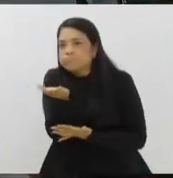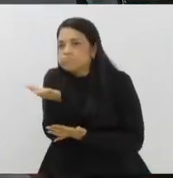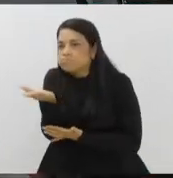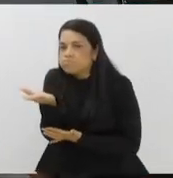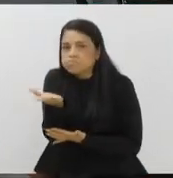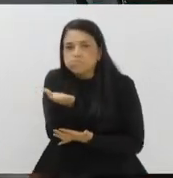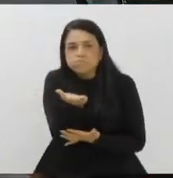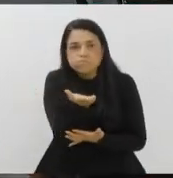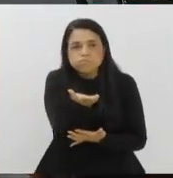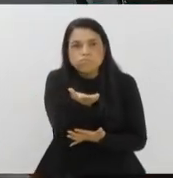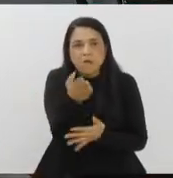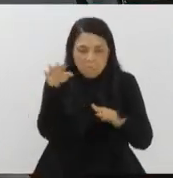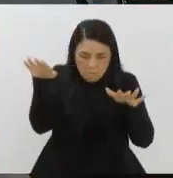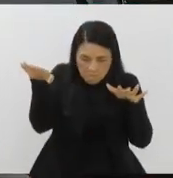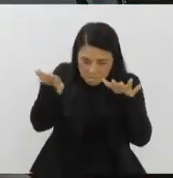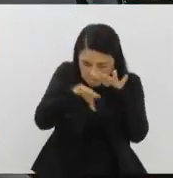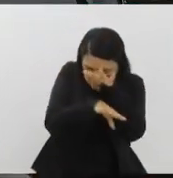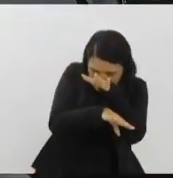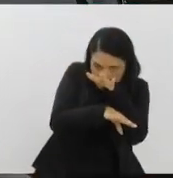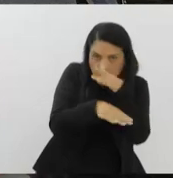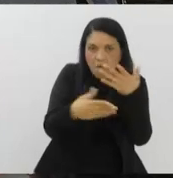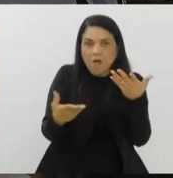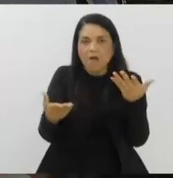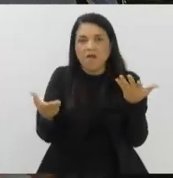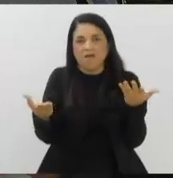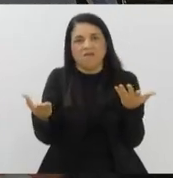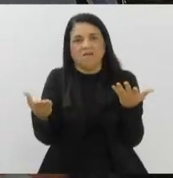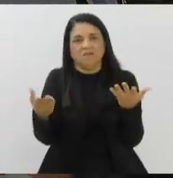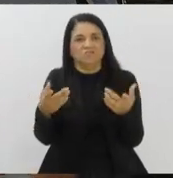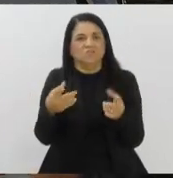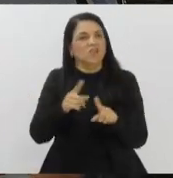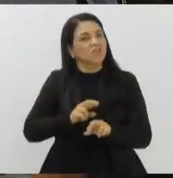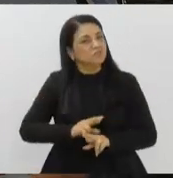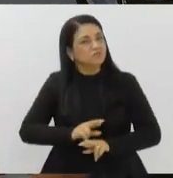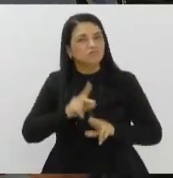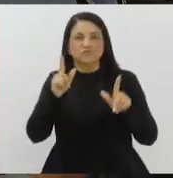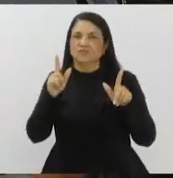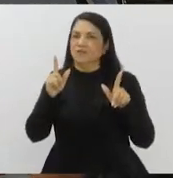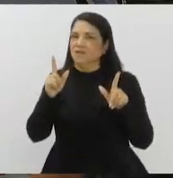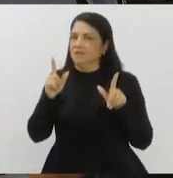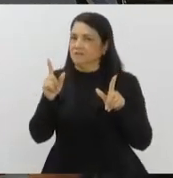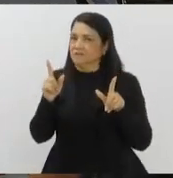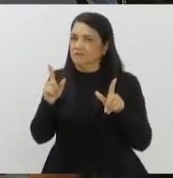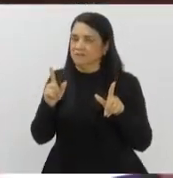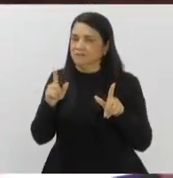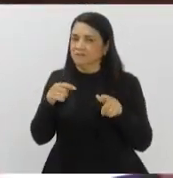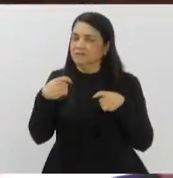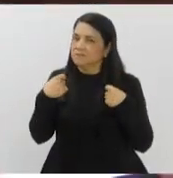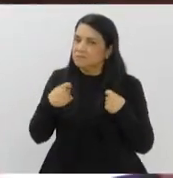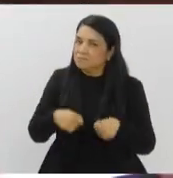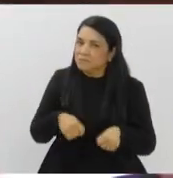se humilhando, né, num muro de lamentações. Não se trata disso. Então, talvez